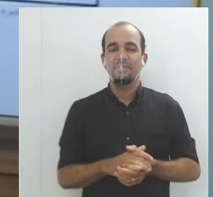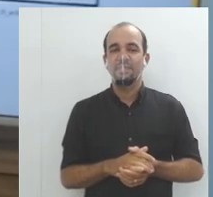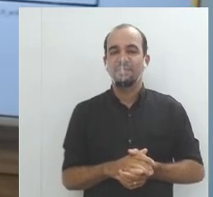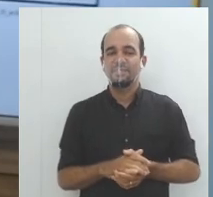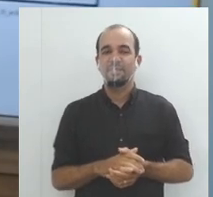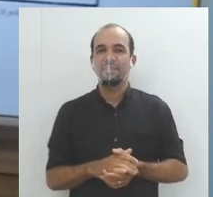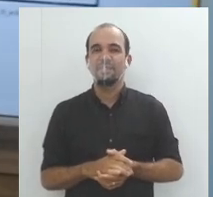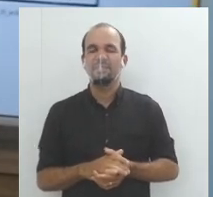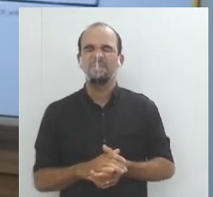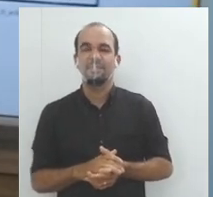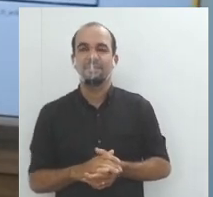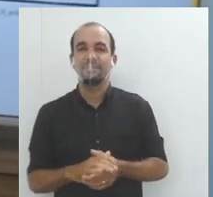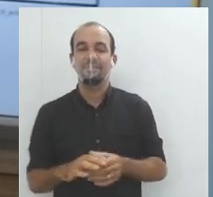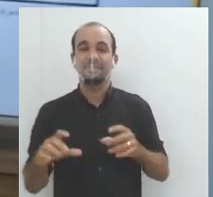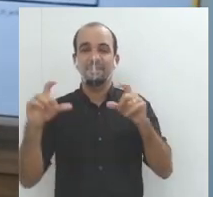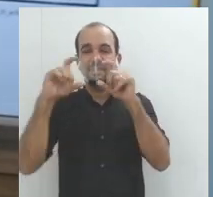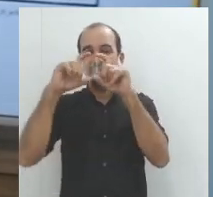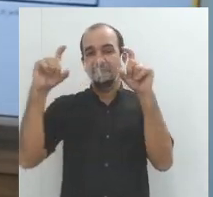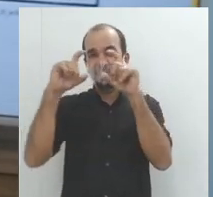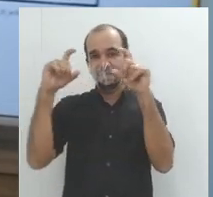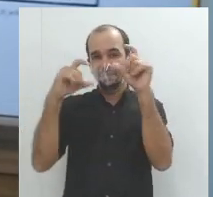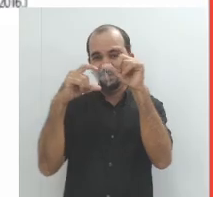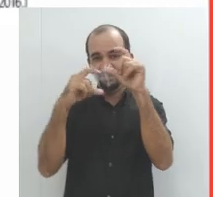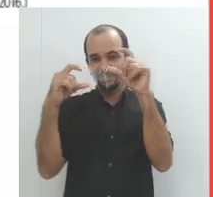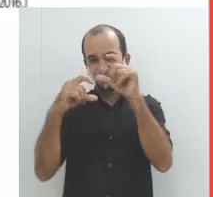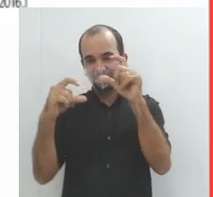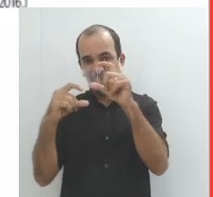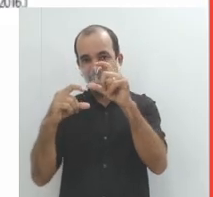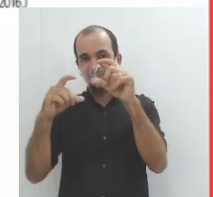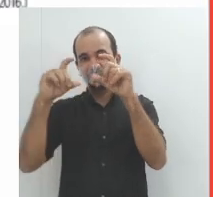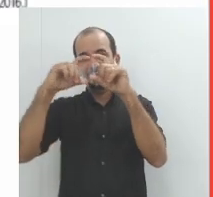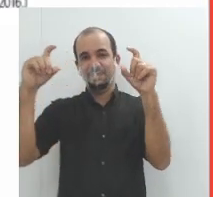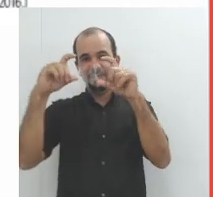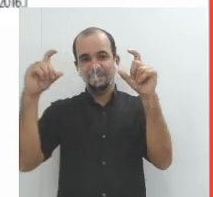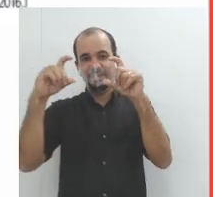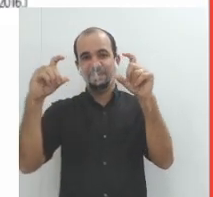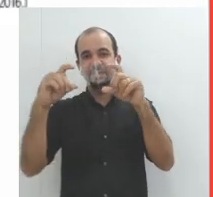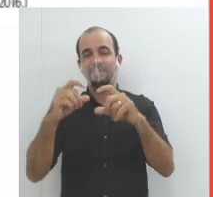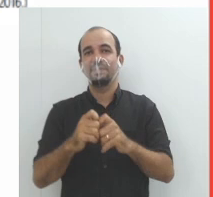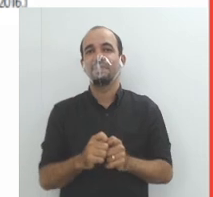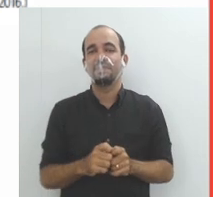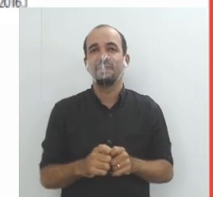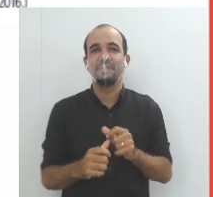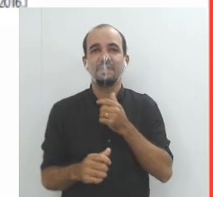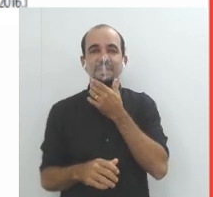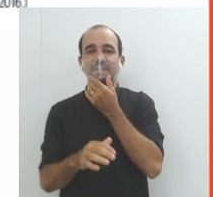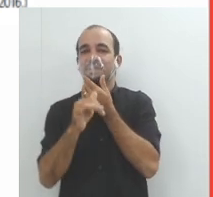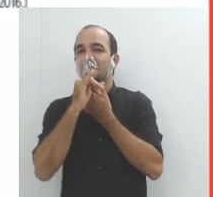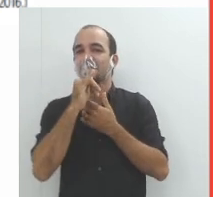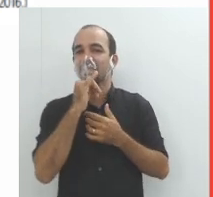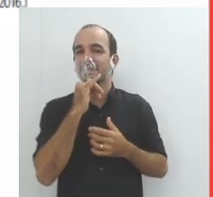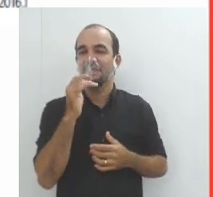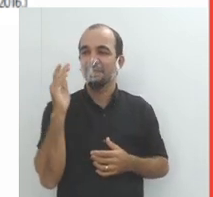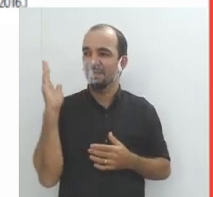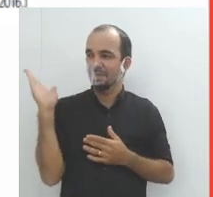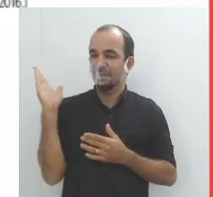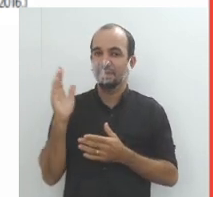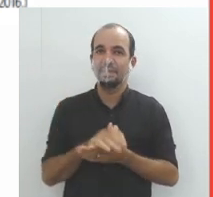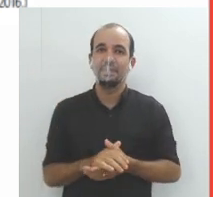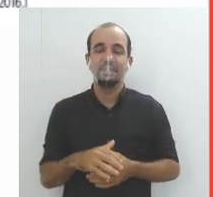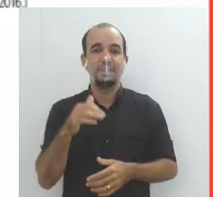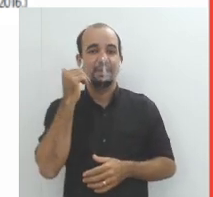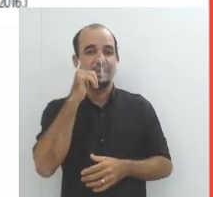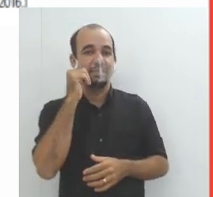eu quero mostrar aqui a vocês essa tirinha que temos, no caso, né, uma